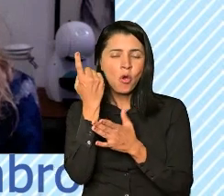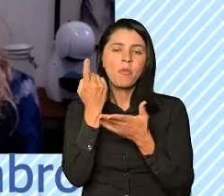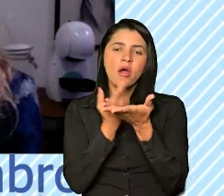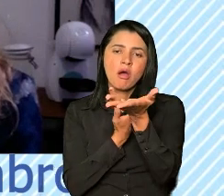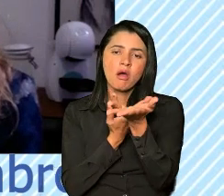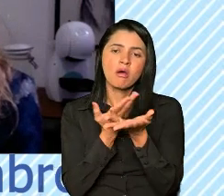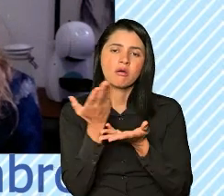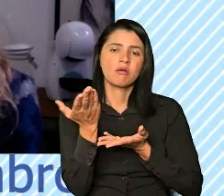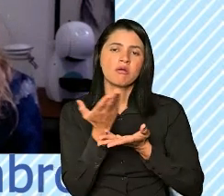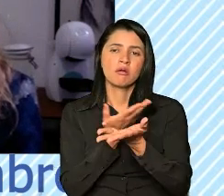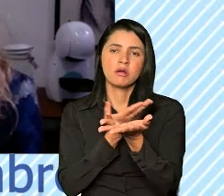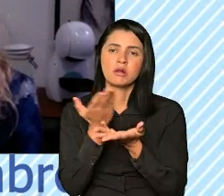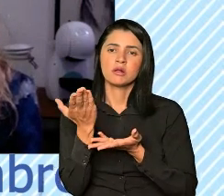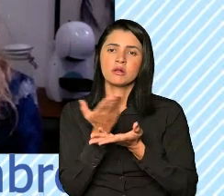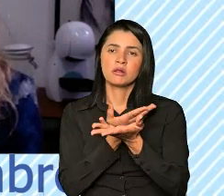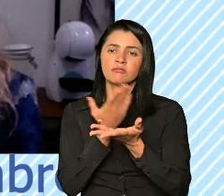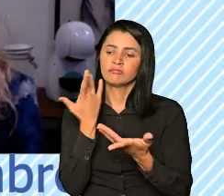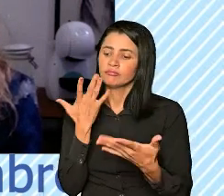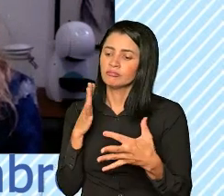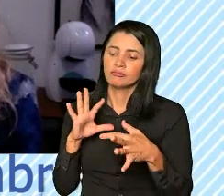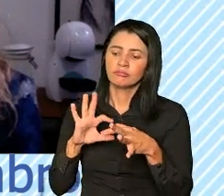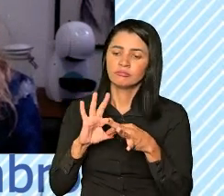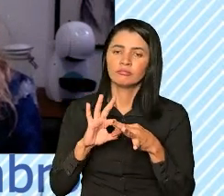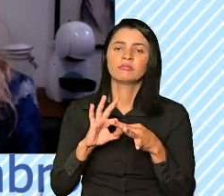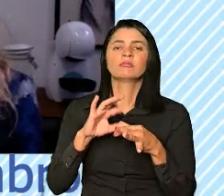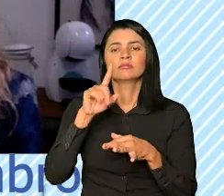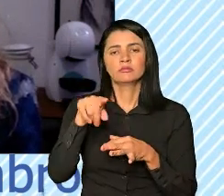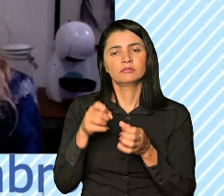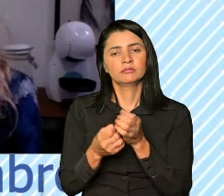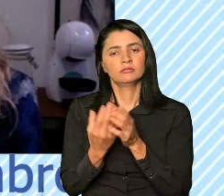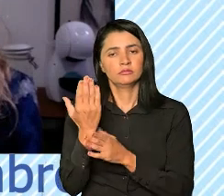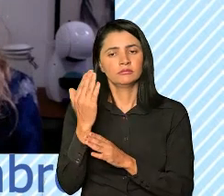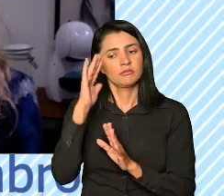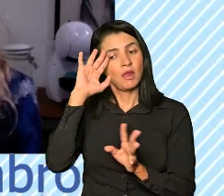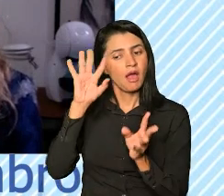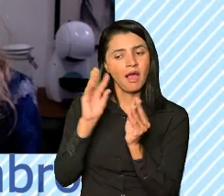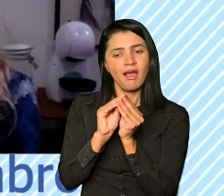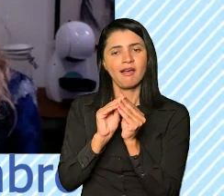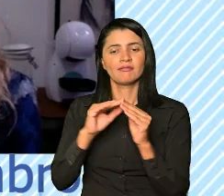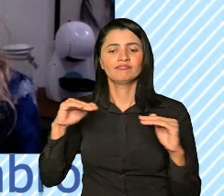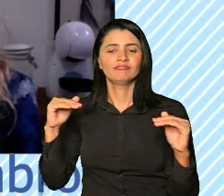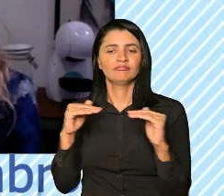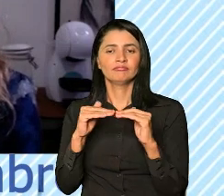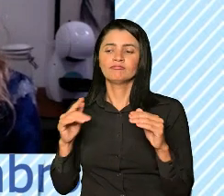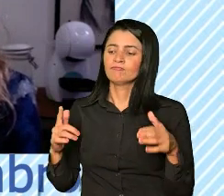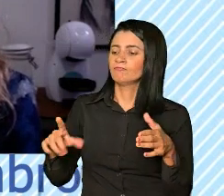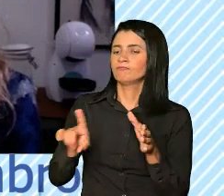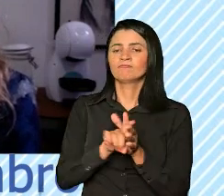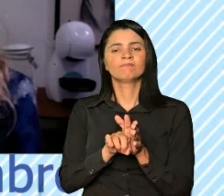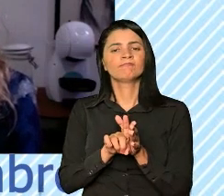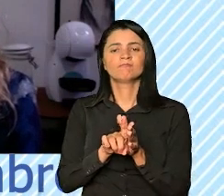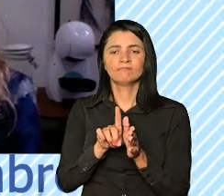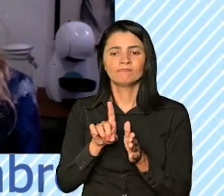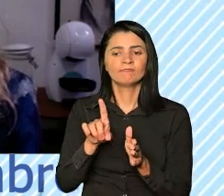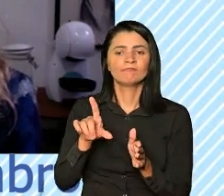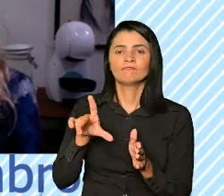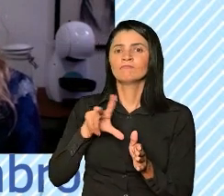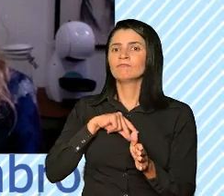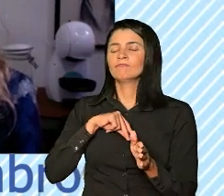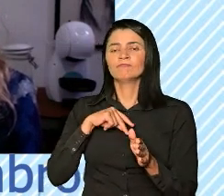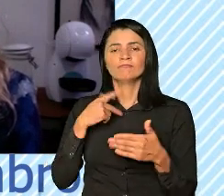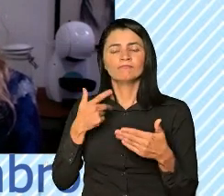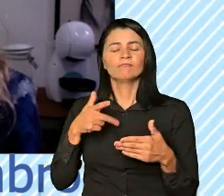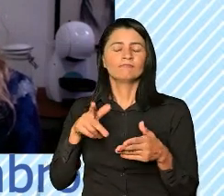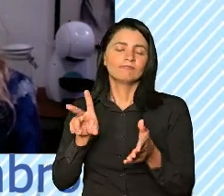compartilhador, digamos assim, de vínculos. E isso cria consensos, pertencimentos. Às vezes, essa coisa